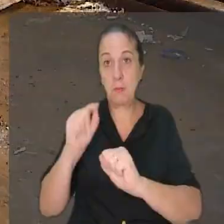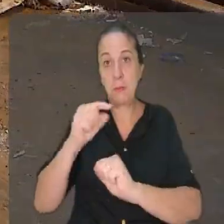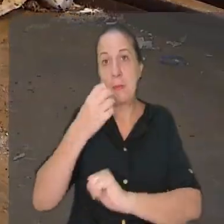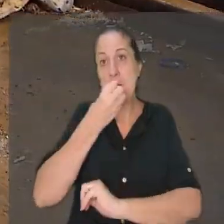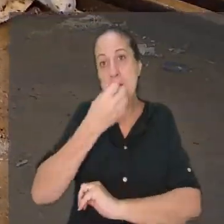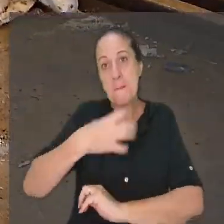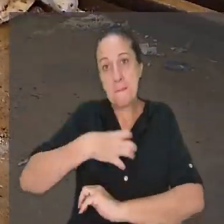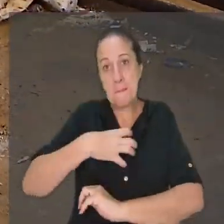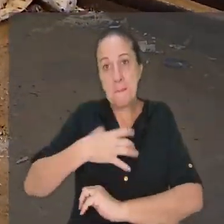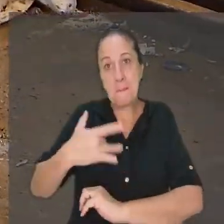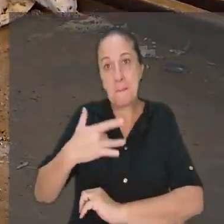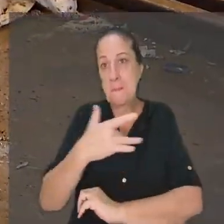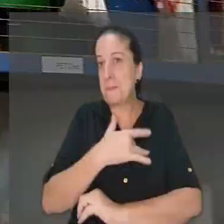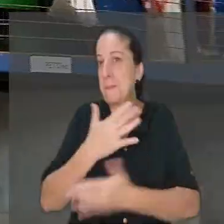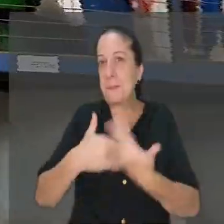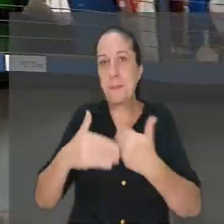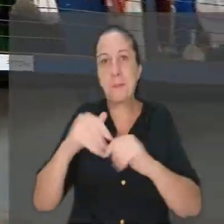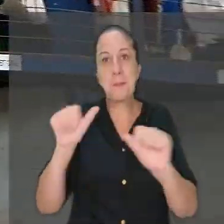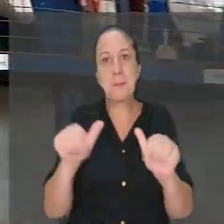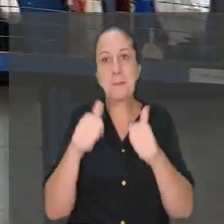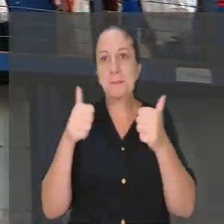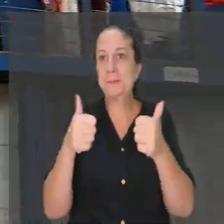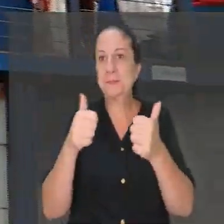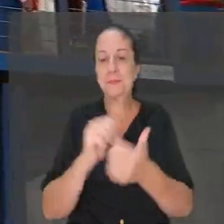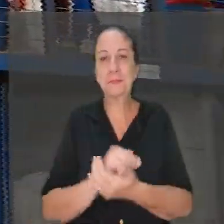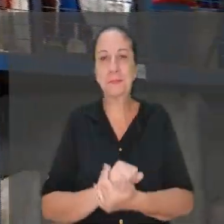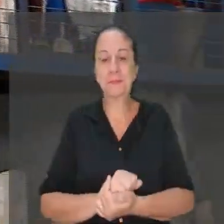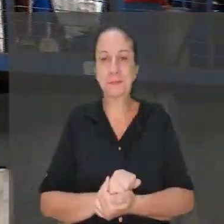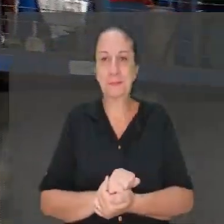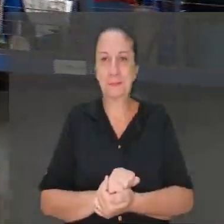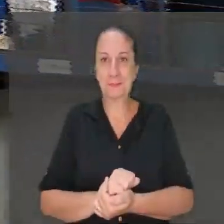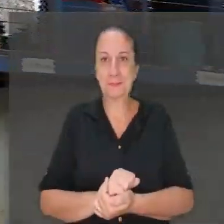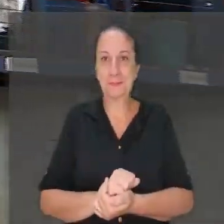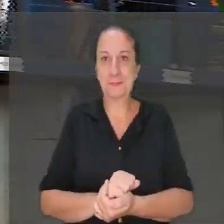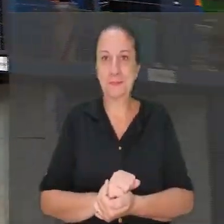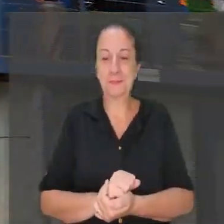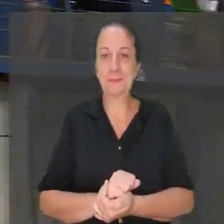Você estando bem com saúde, então tudo se torna melhor.